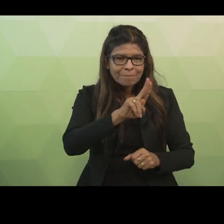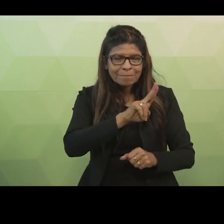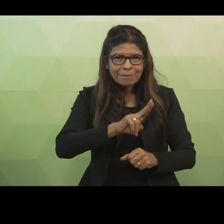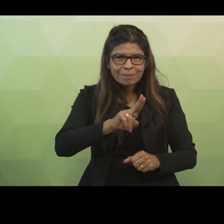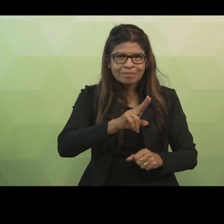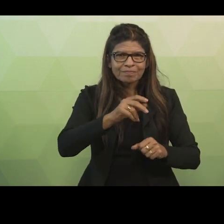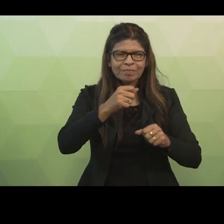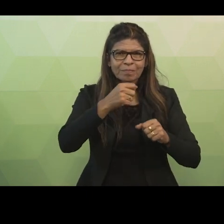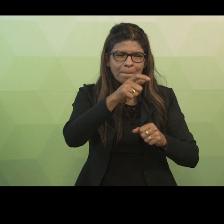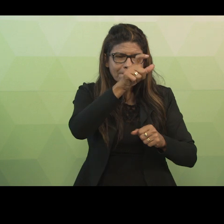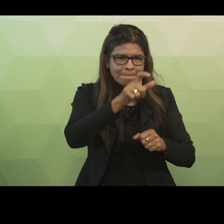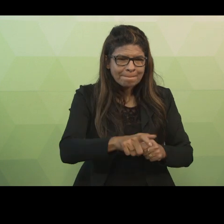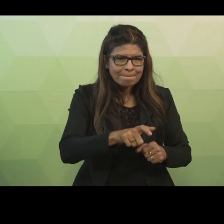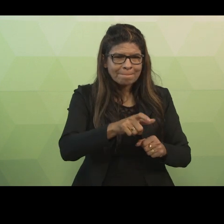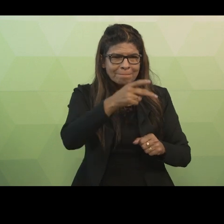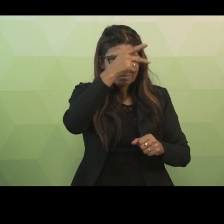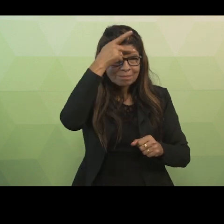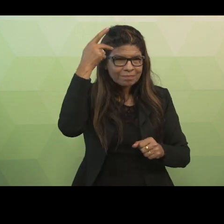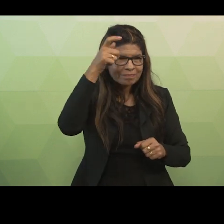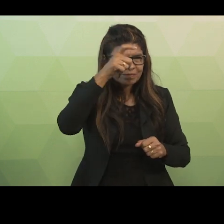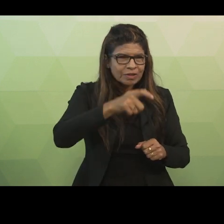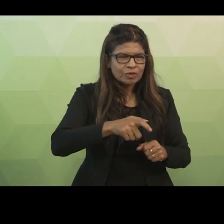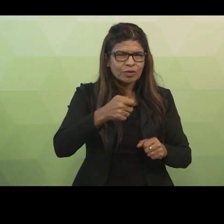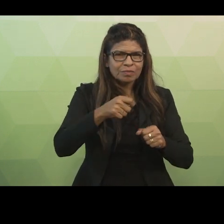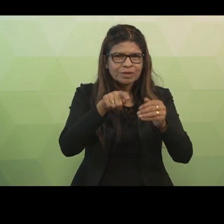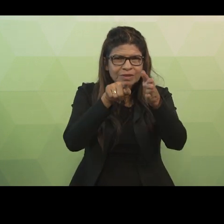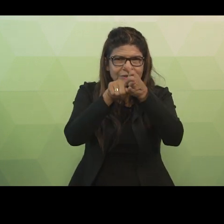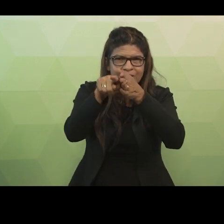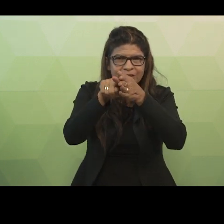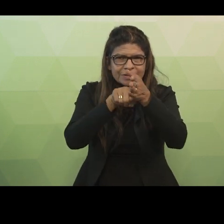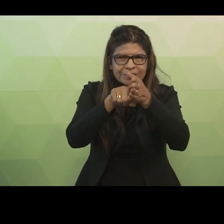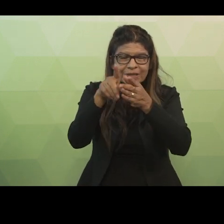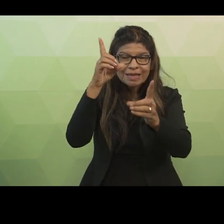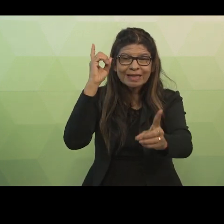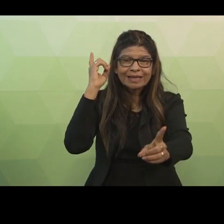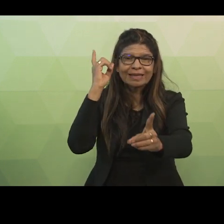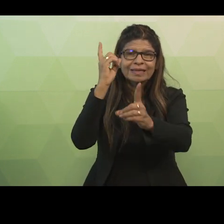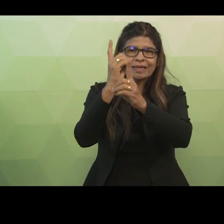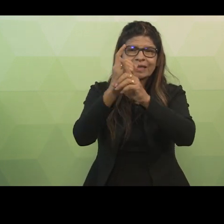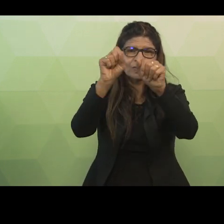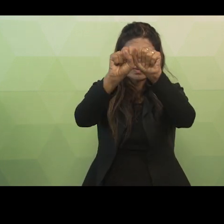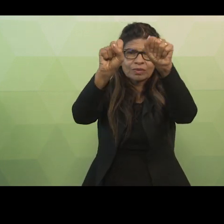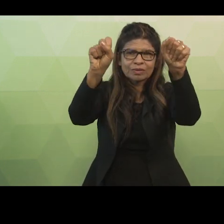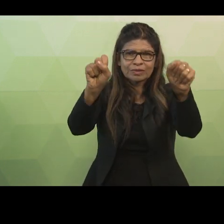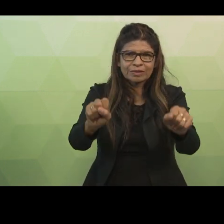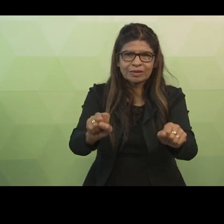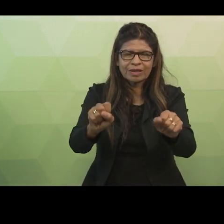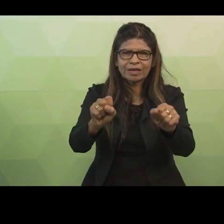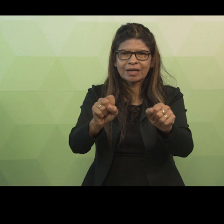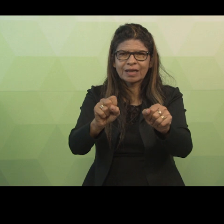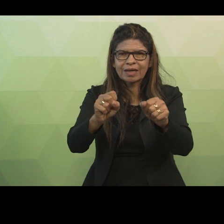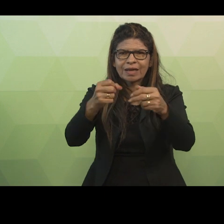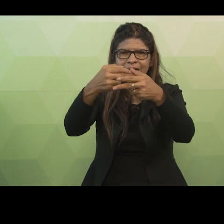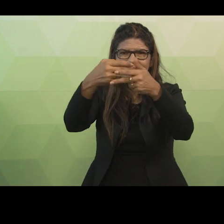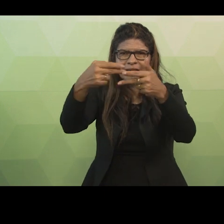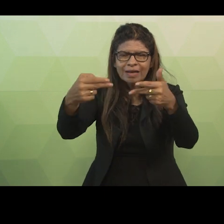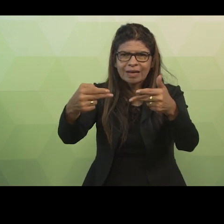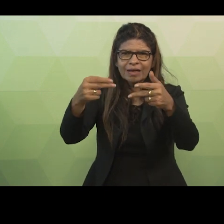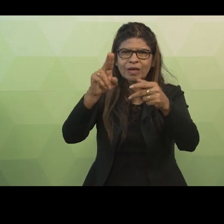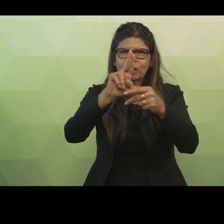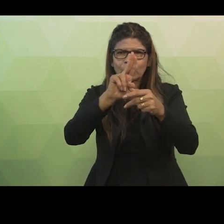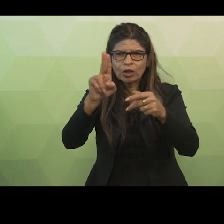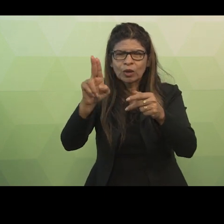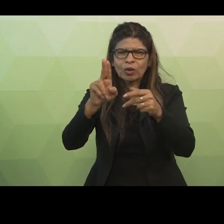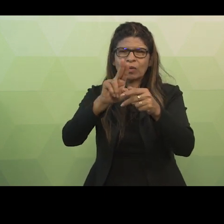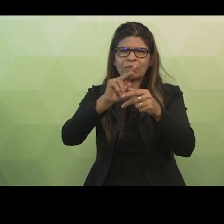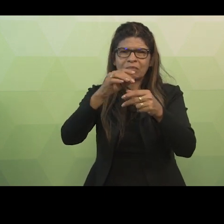que ele deve buscar isso no sistema, ou seja, deve localizar onde terá acesso a essa funcionalidade no sistema. Vamos